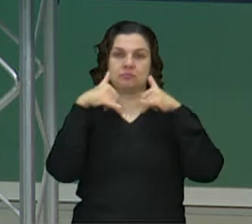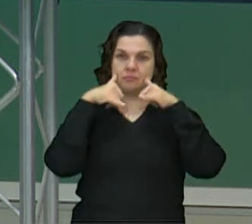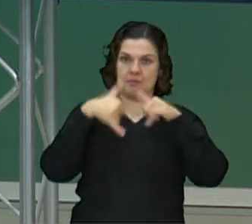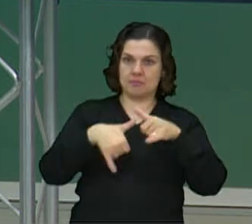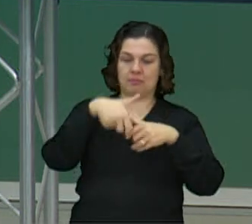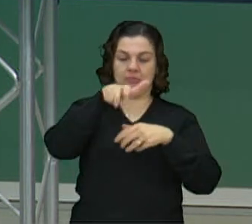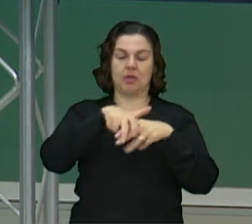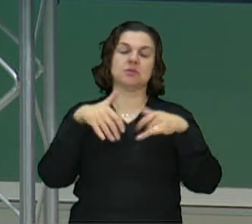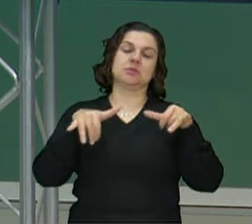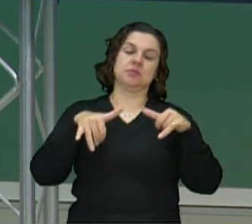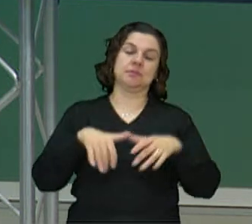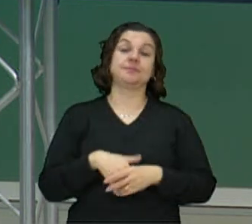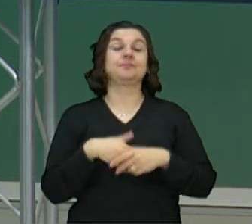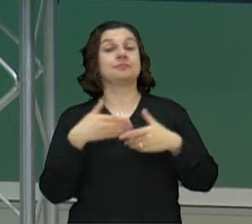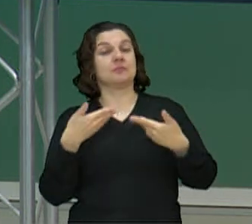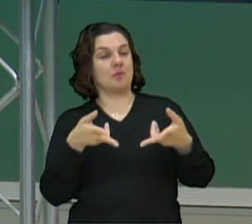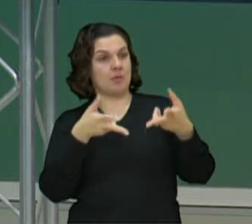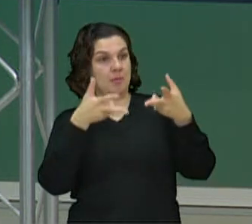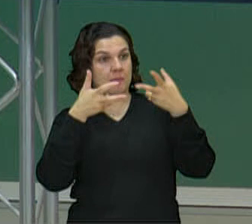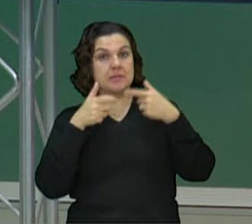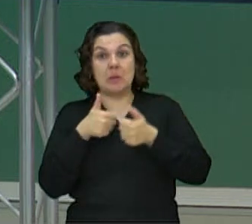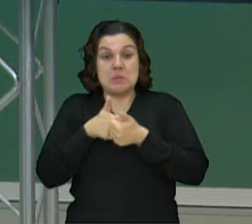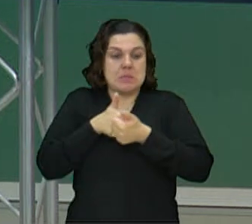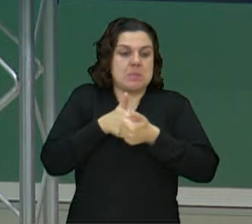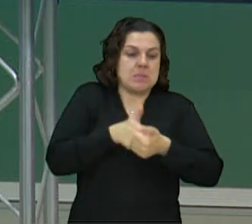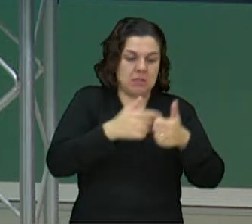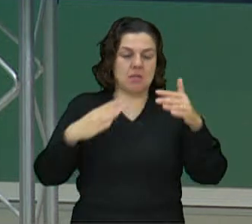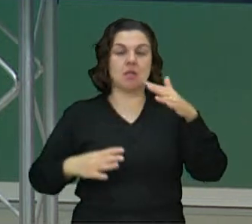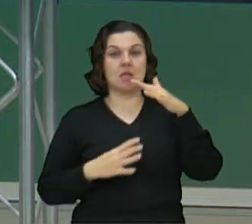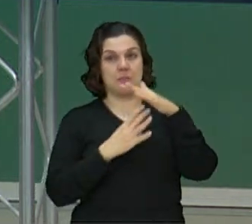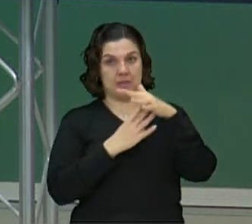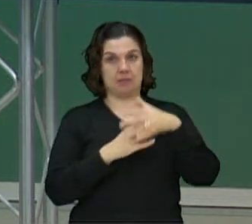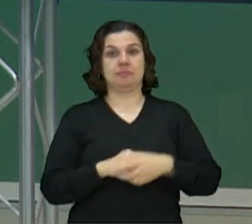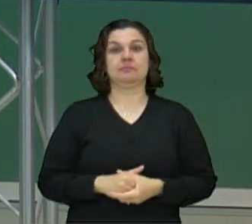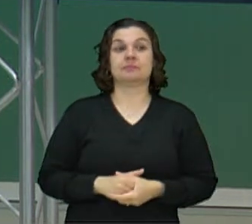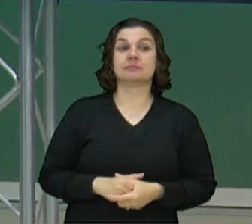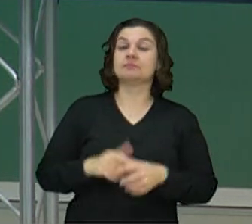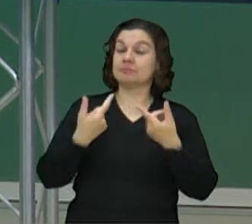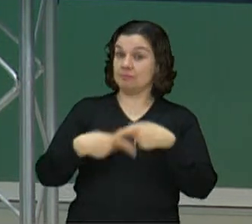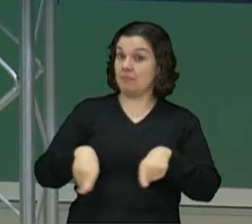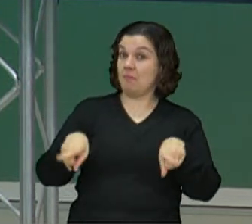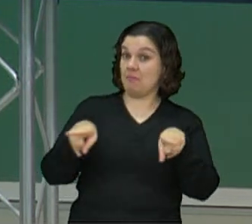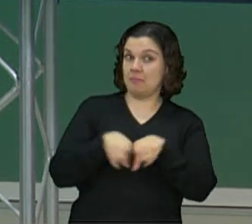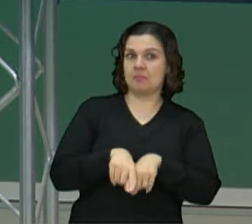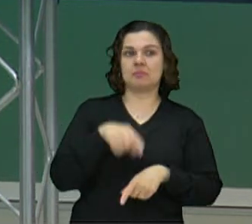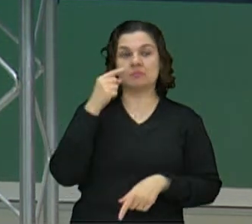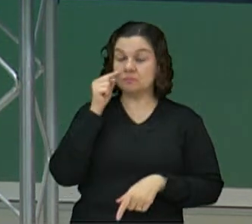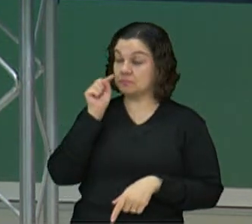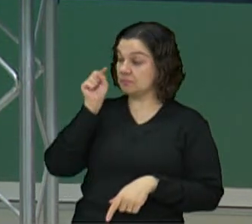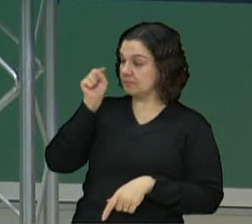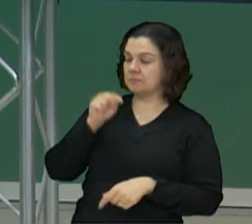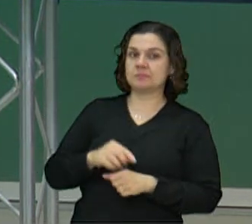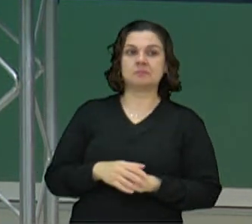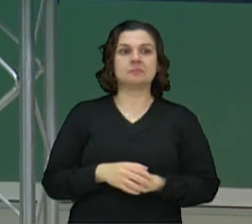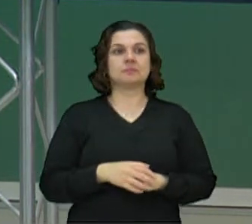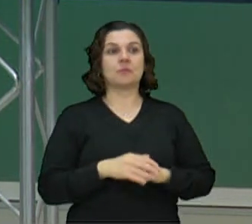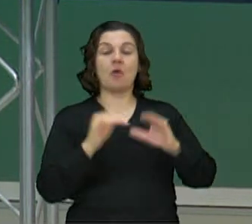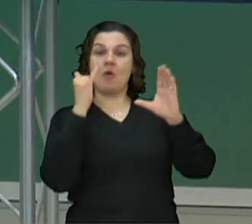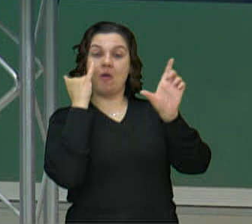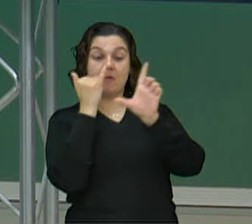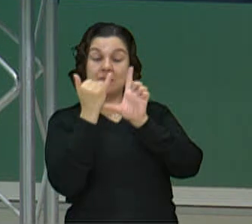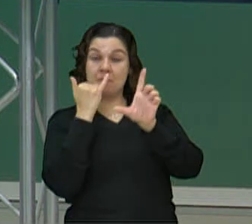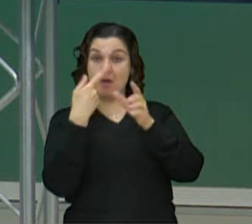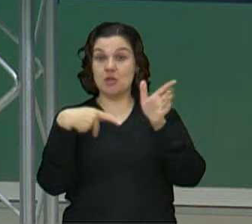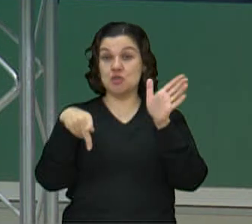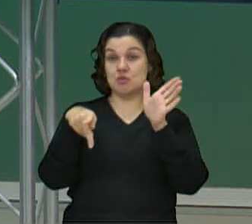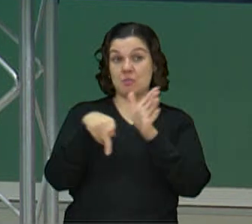cadeira elétrica. Então, repare a perseguição a esses imigrantes. Ainda, você tem aqui a imagem de uma greve geral